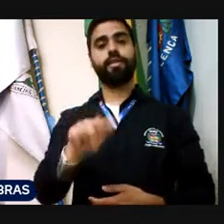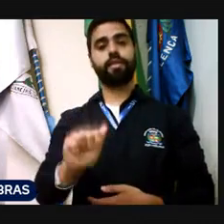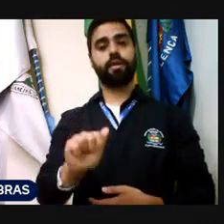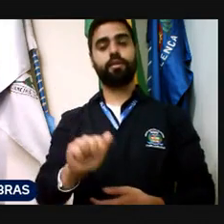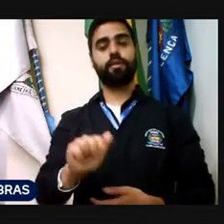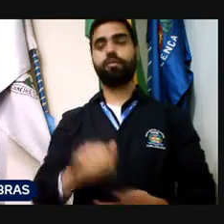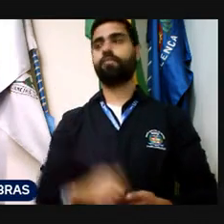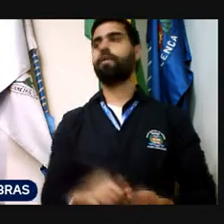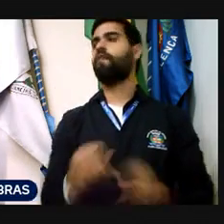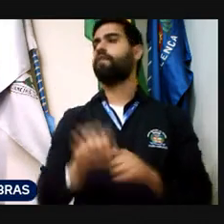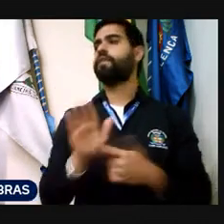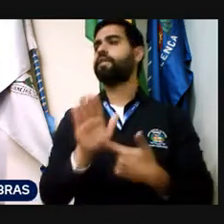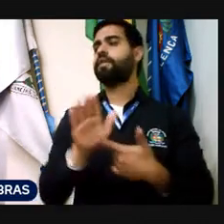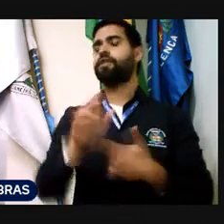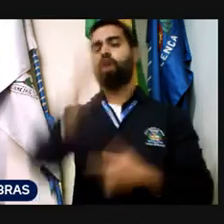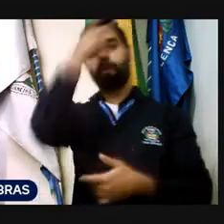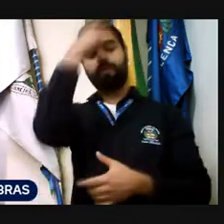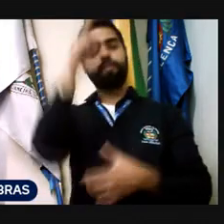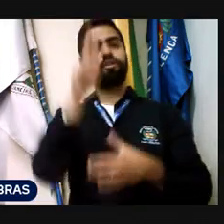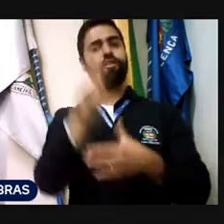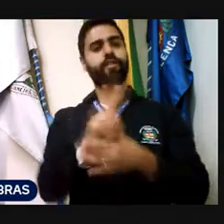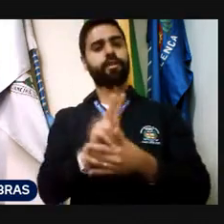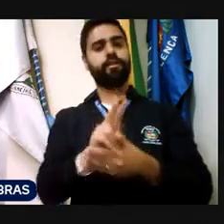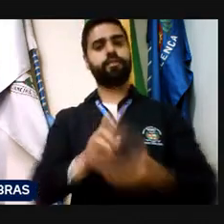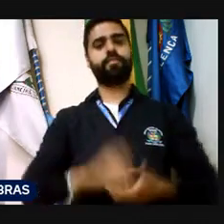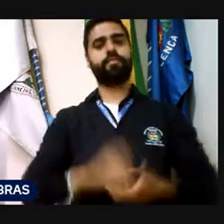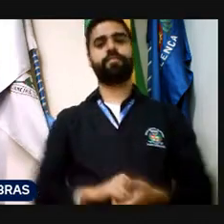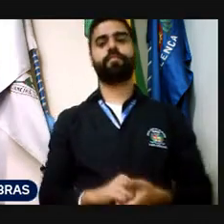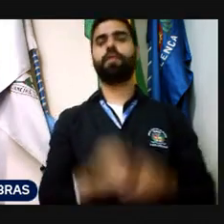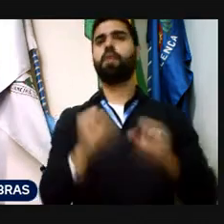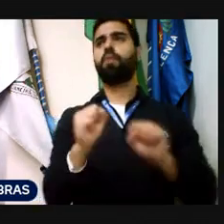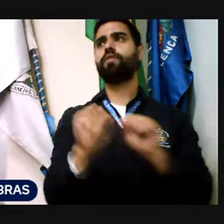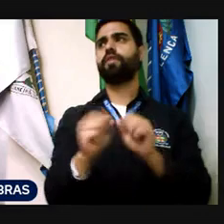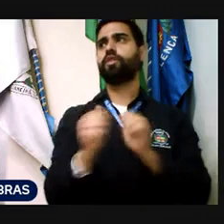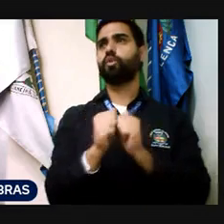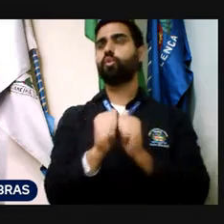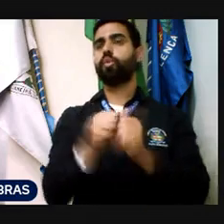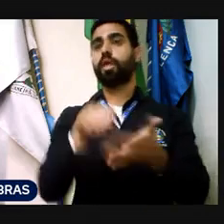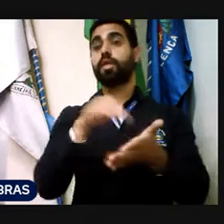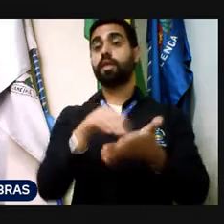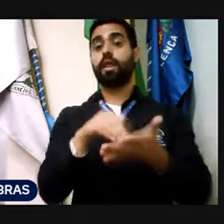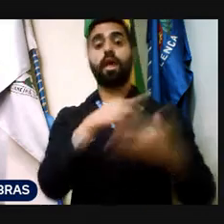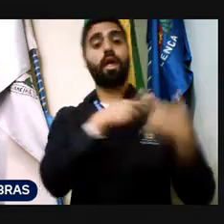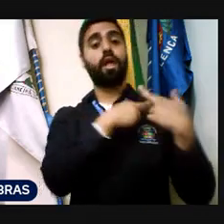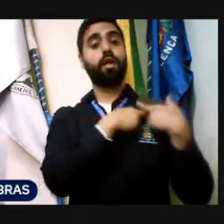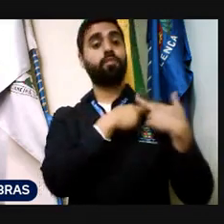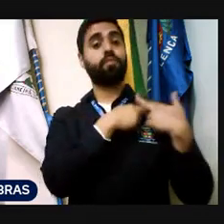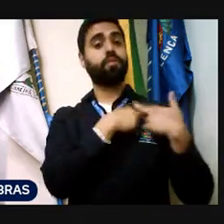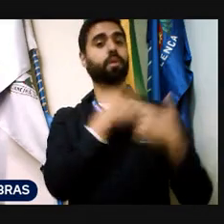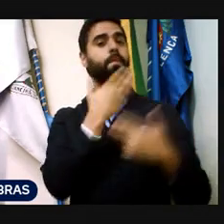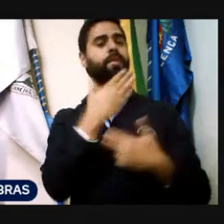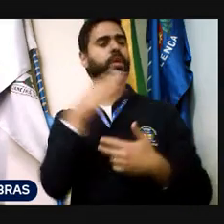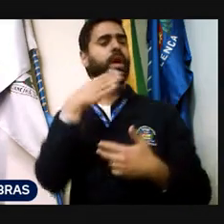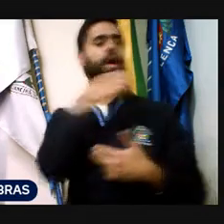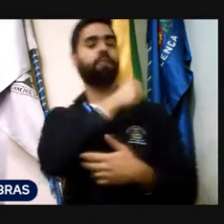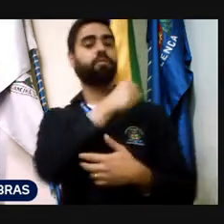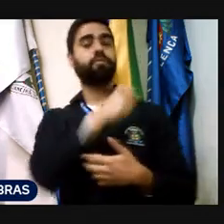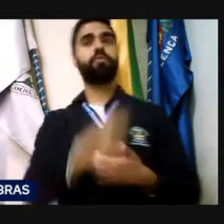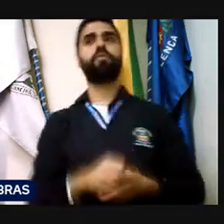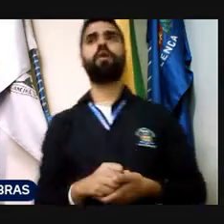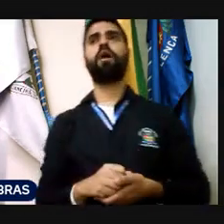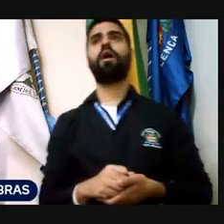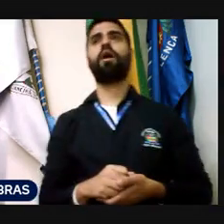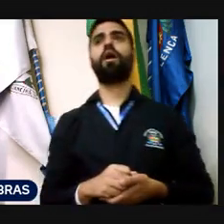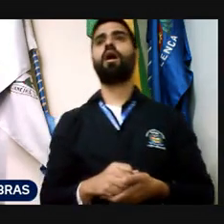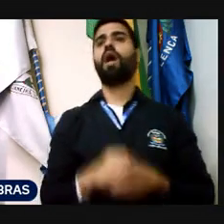presente indicação ao chefe do Poder Executivo Municipal, para que o mesmo viabilize da Secretaria responsável, em caráter de urgência, a manutenção